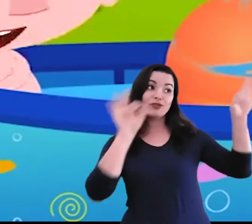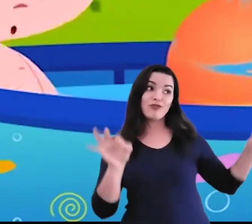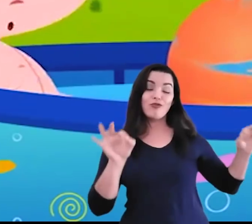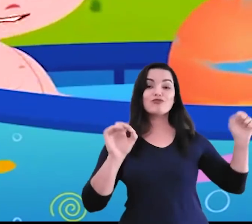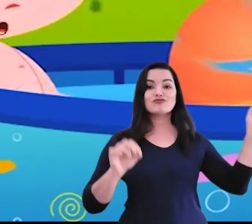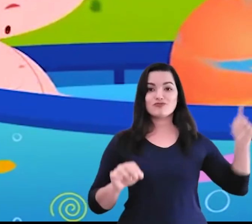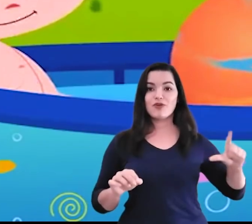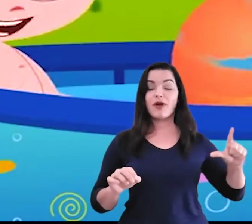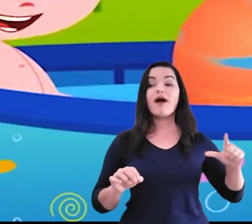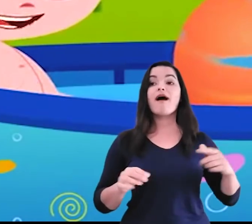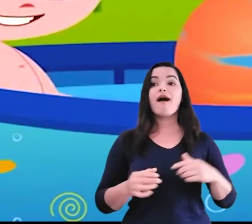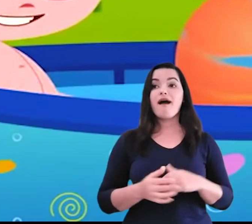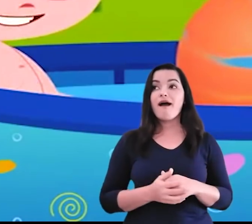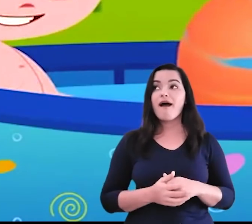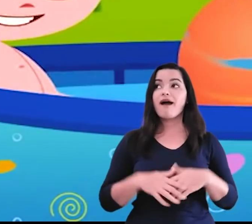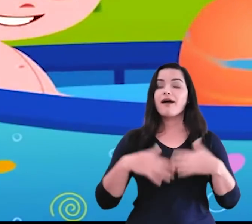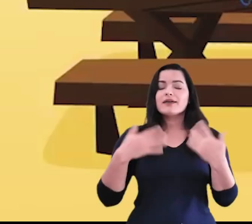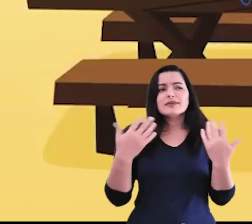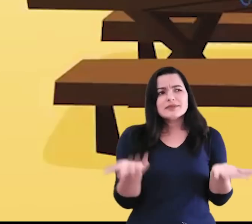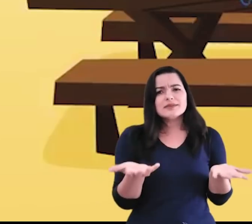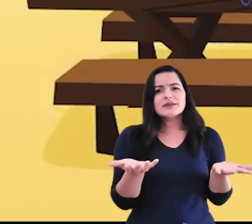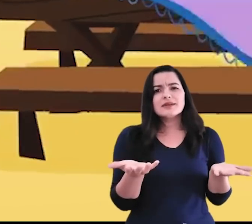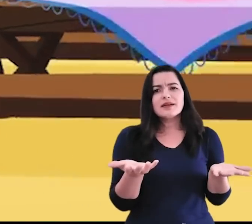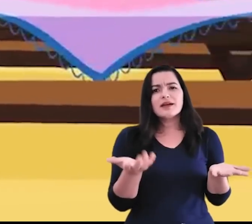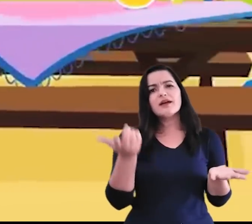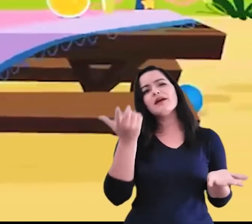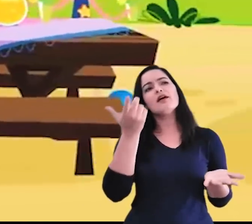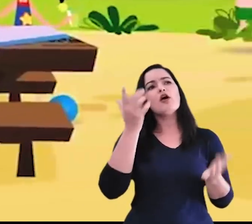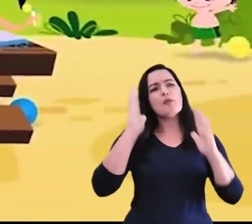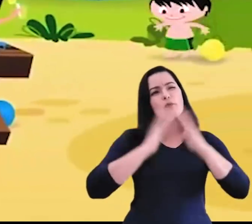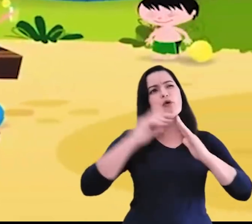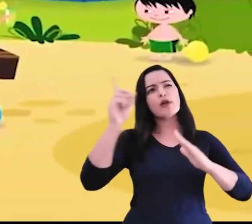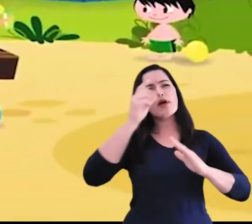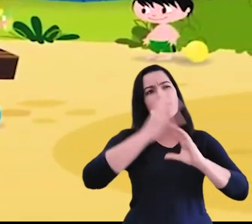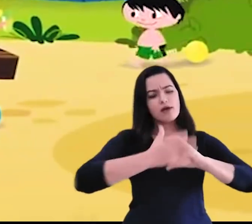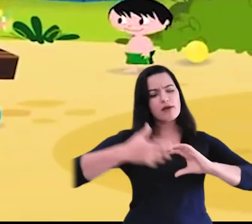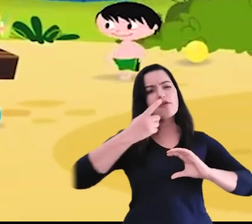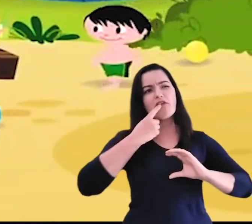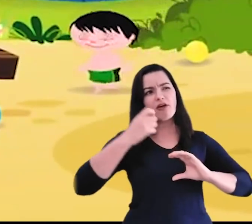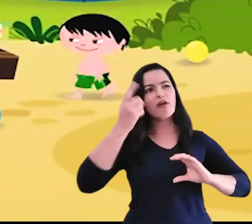dá pra gente morar em Marte? Eu acho